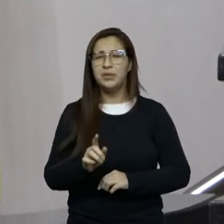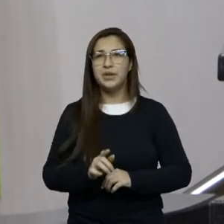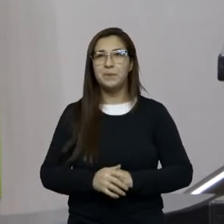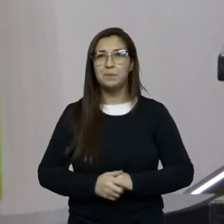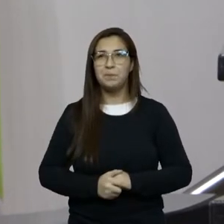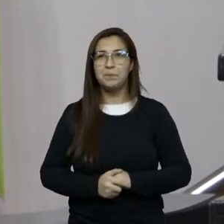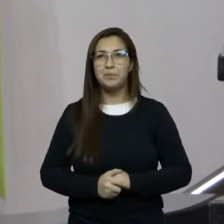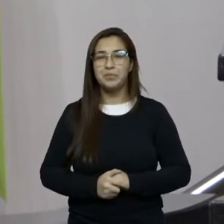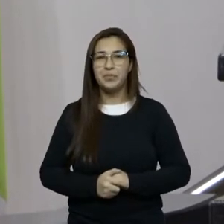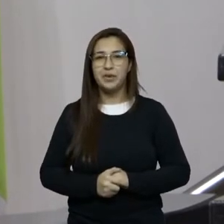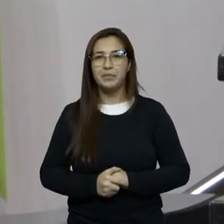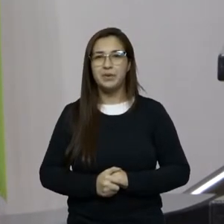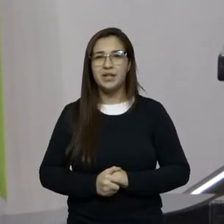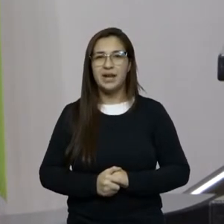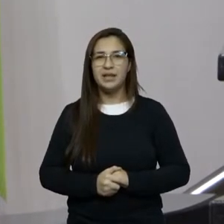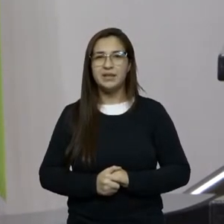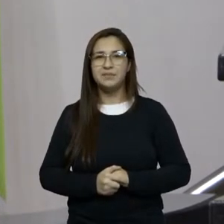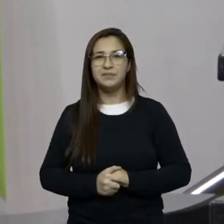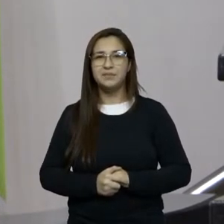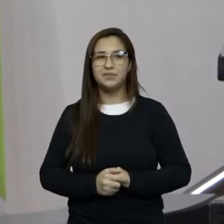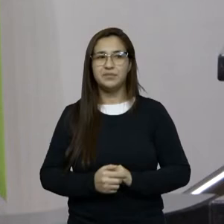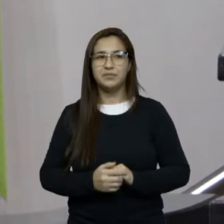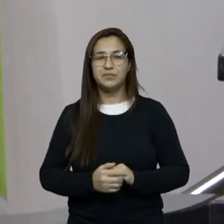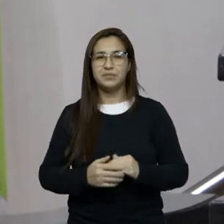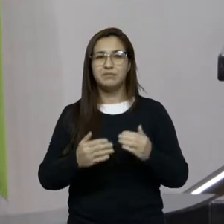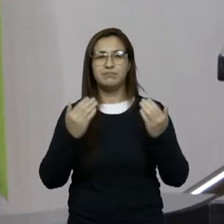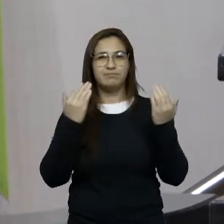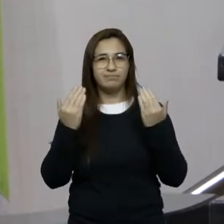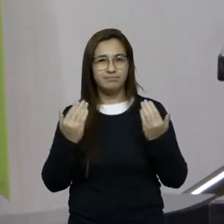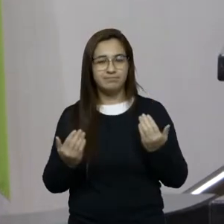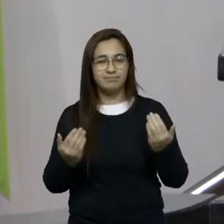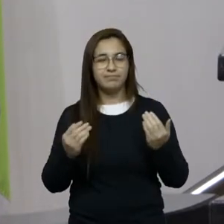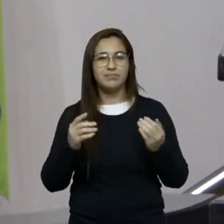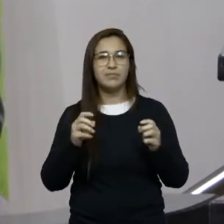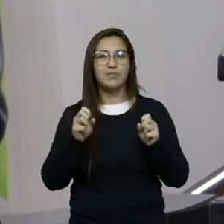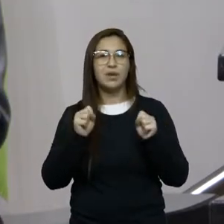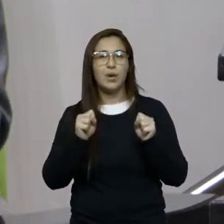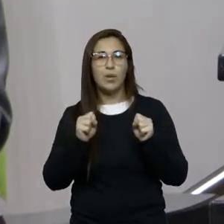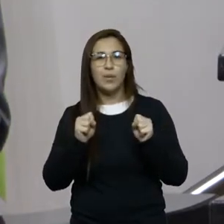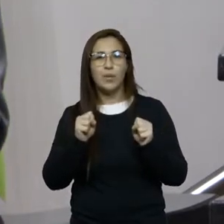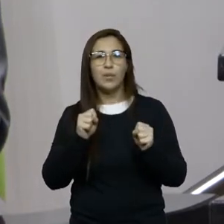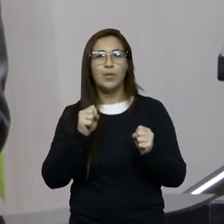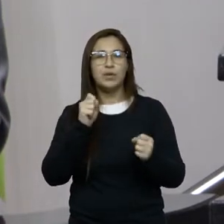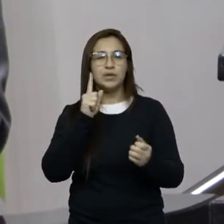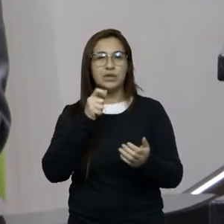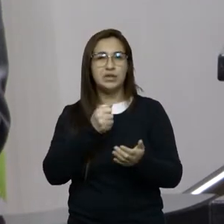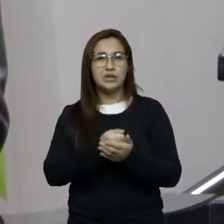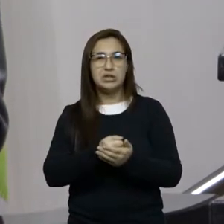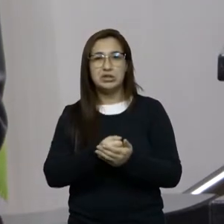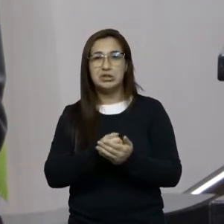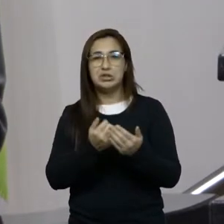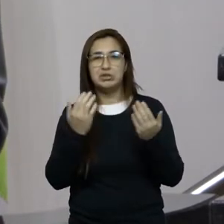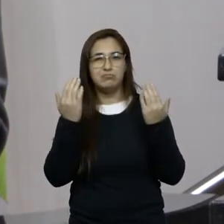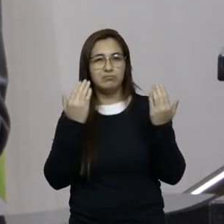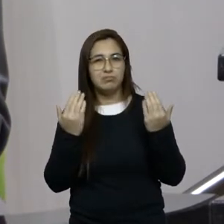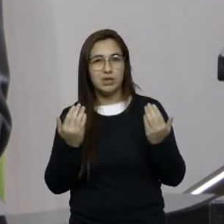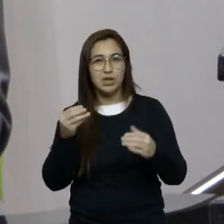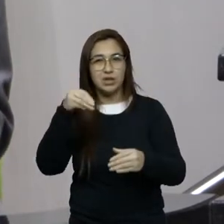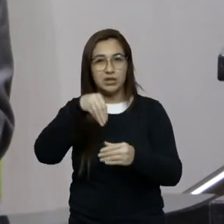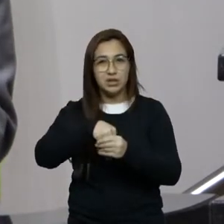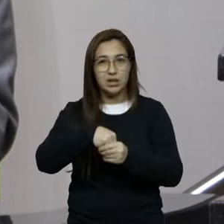o e disse e Ri Happy Honey e daí possibilidade de conceder vistos em gabinete e tendo em vista